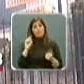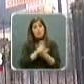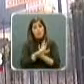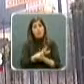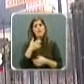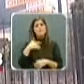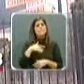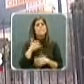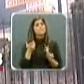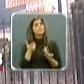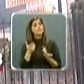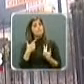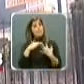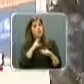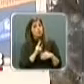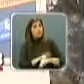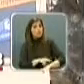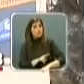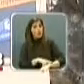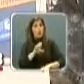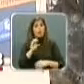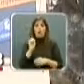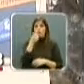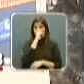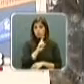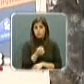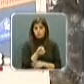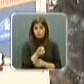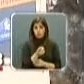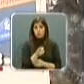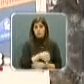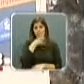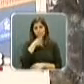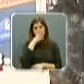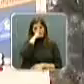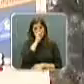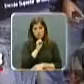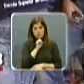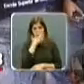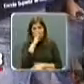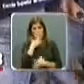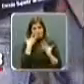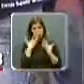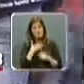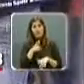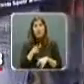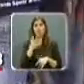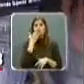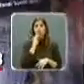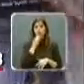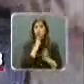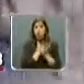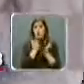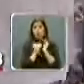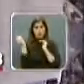Mais do que os órgãos diretivos ou o corpo docente, as declarações de Nuno Crato parecem ter atingido em cheio os alunos das